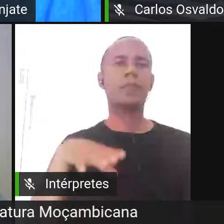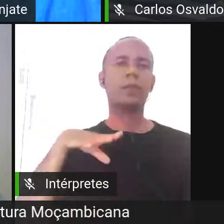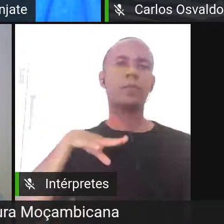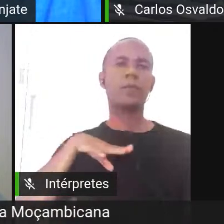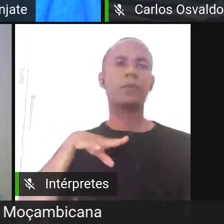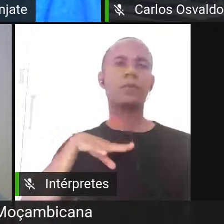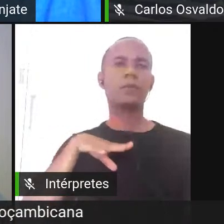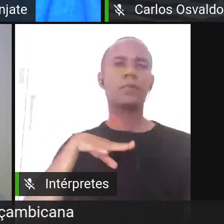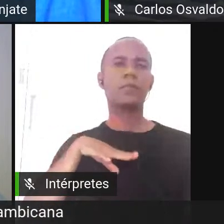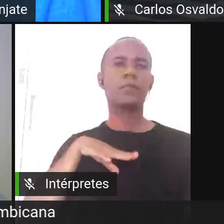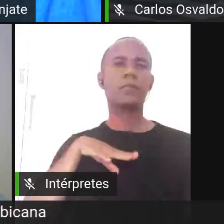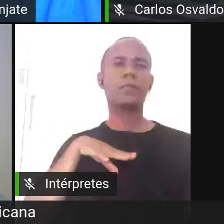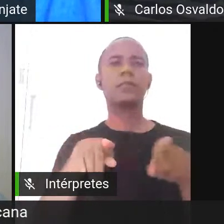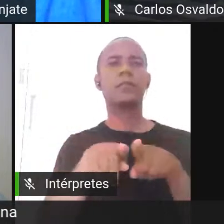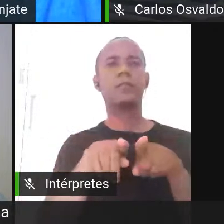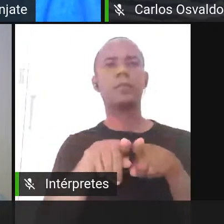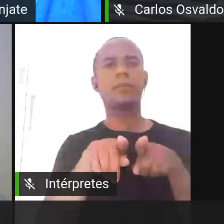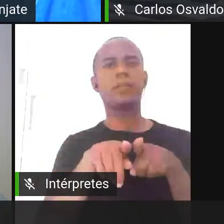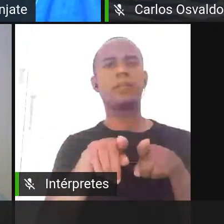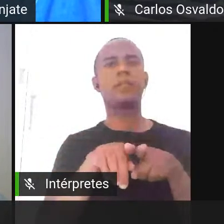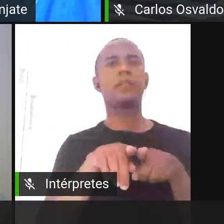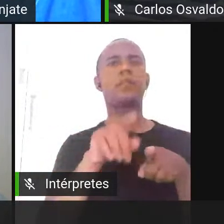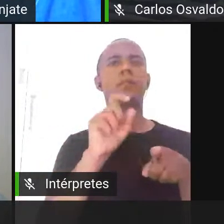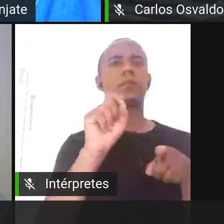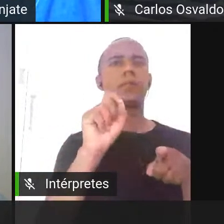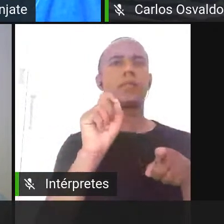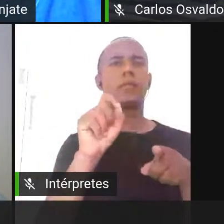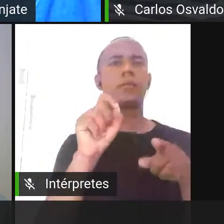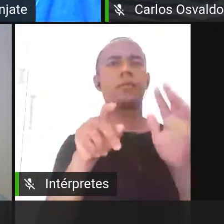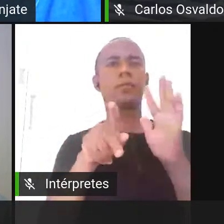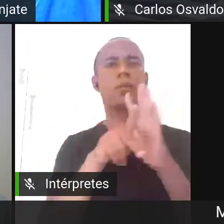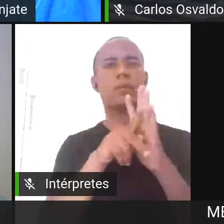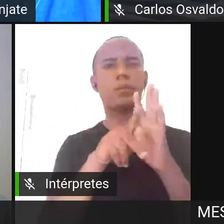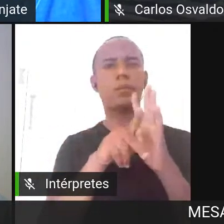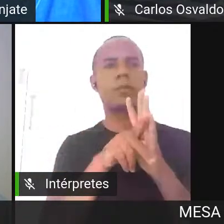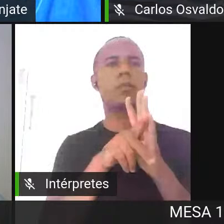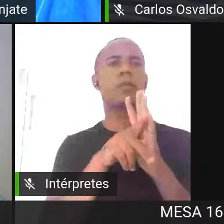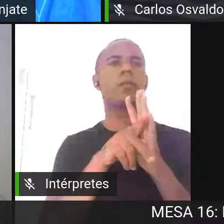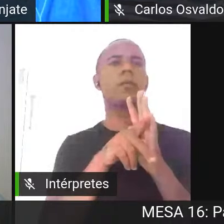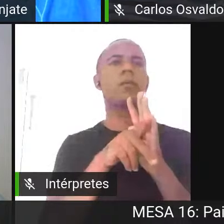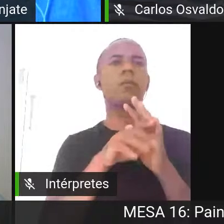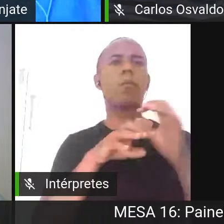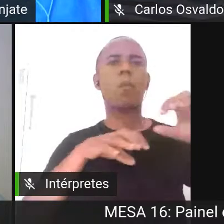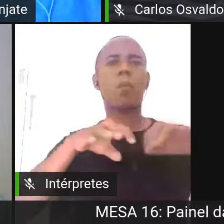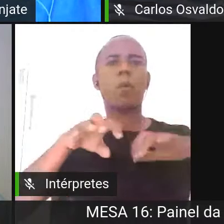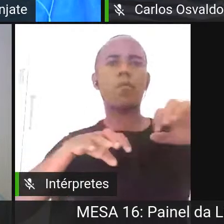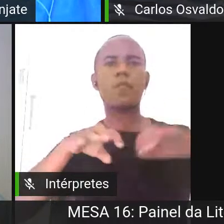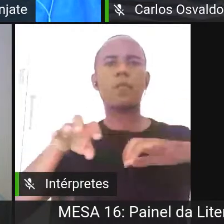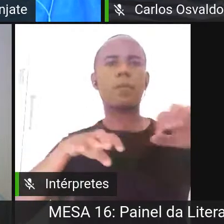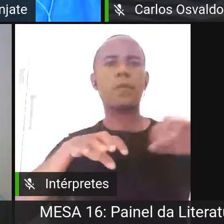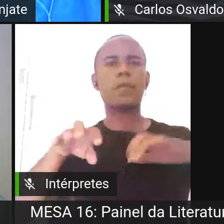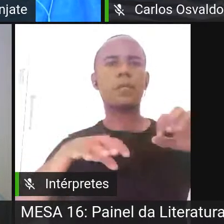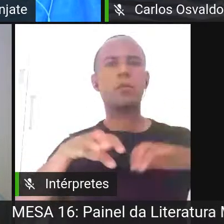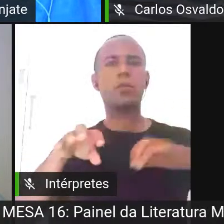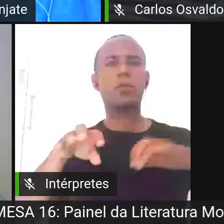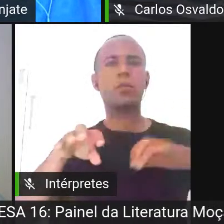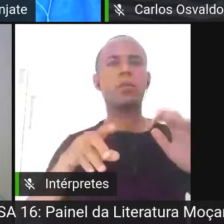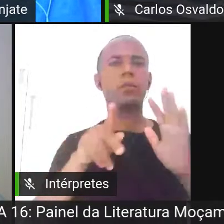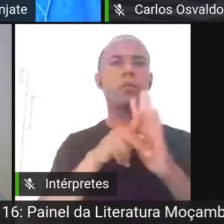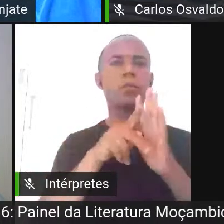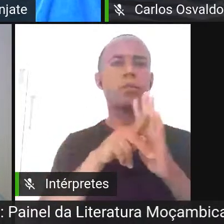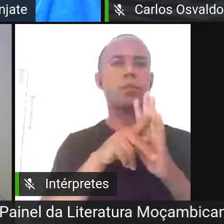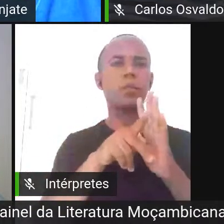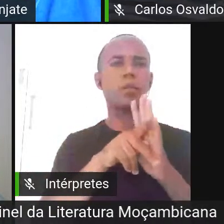também tivemos esse movimento, um movimento mais ou menos concertado, não é? Mas